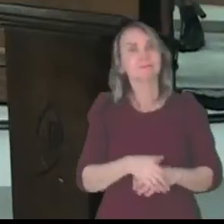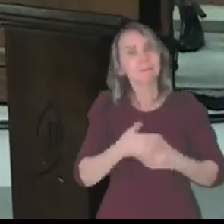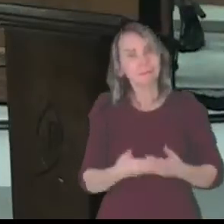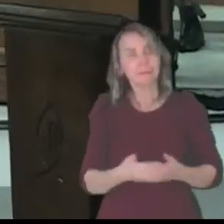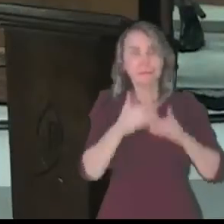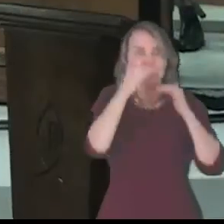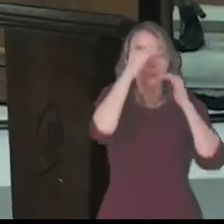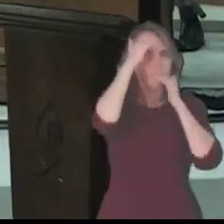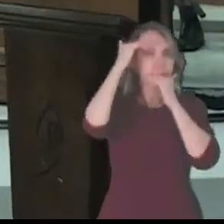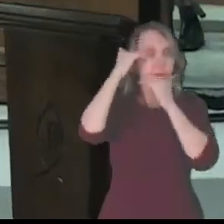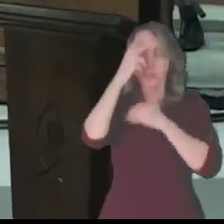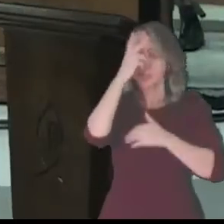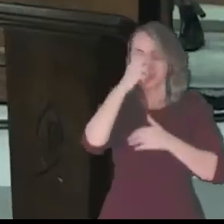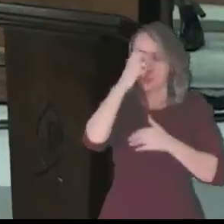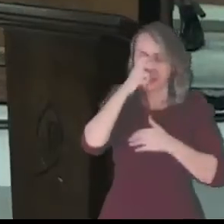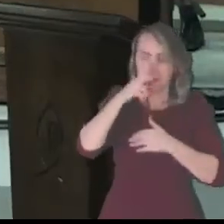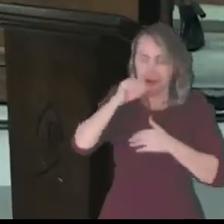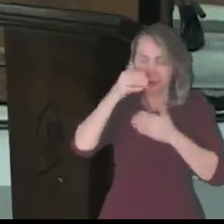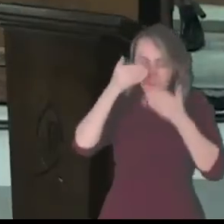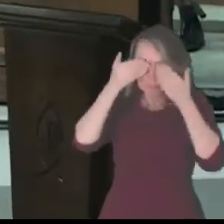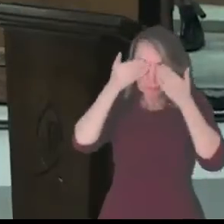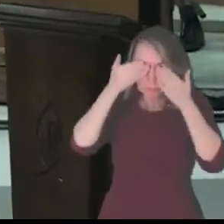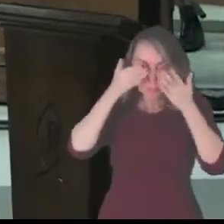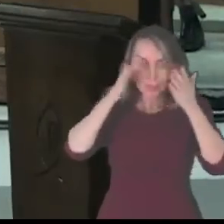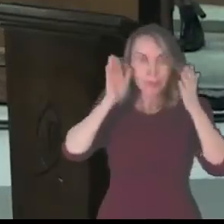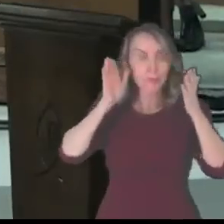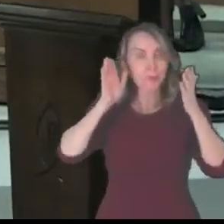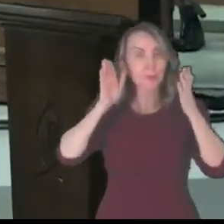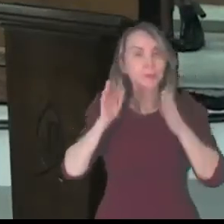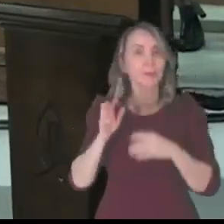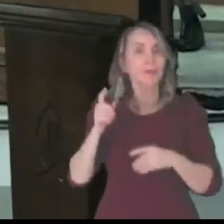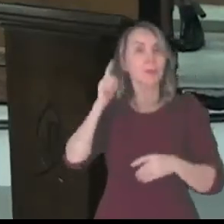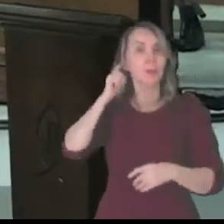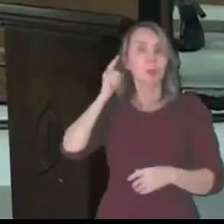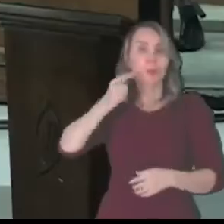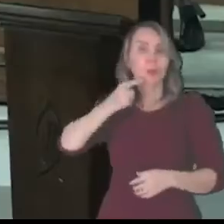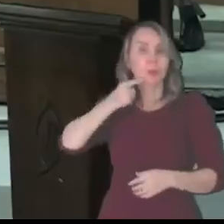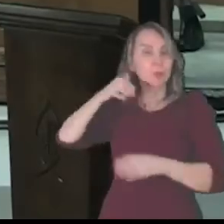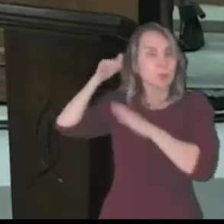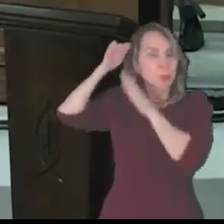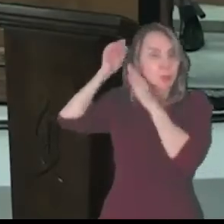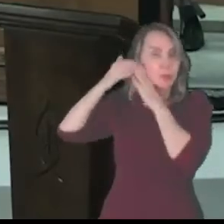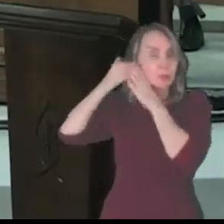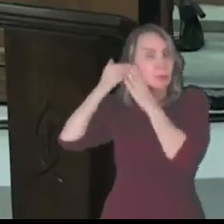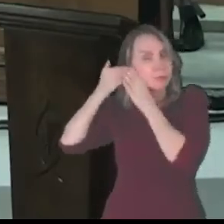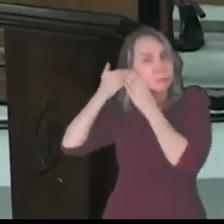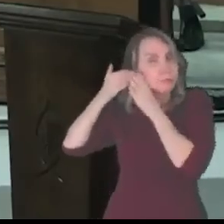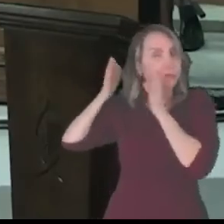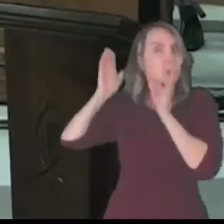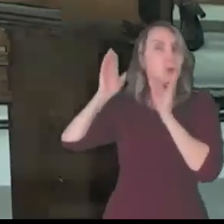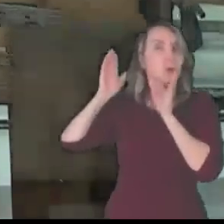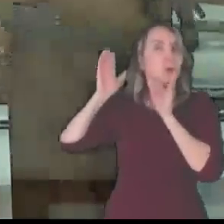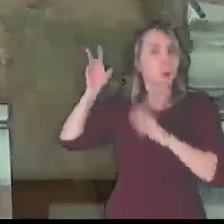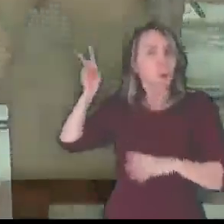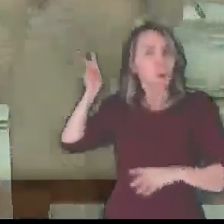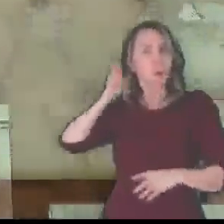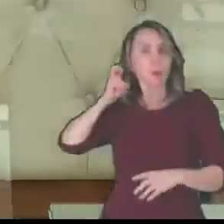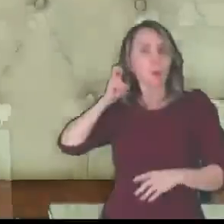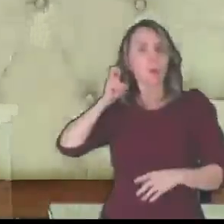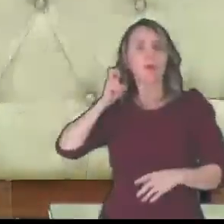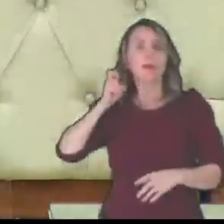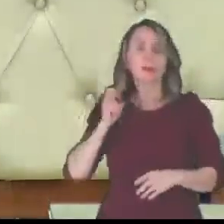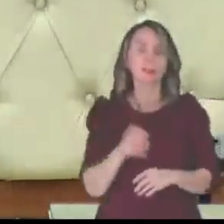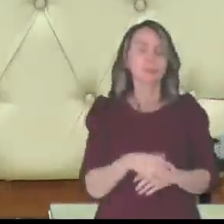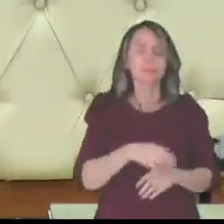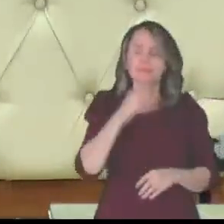Cegos serão abertos e os ouvidos dos surdos se abriram senhor esse povo que está cego